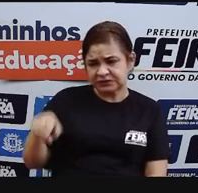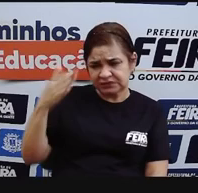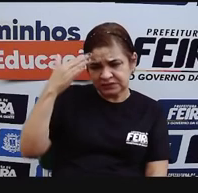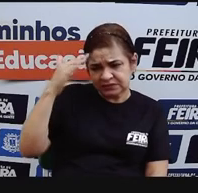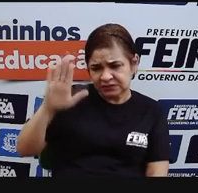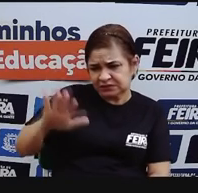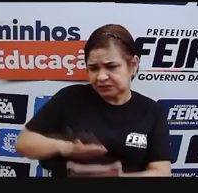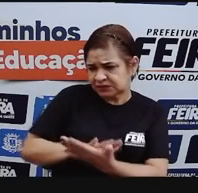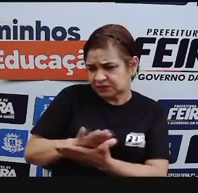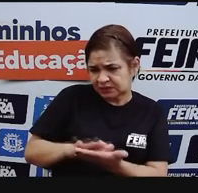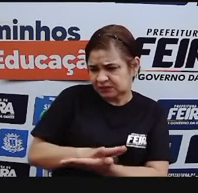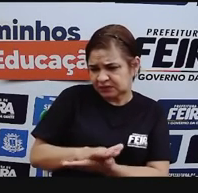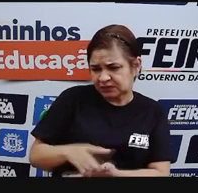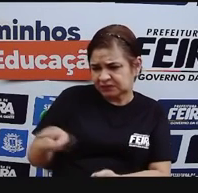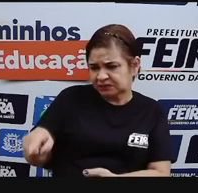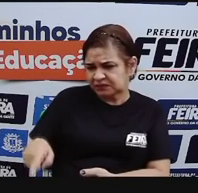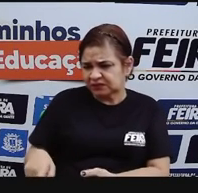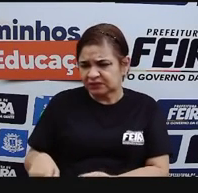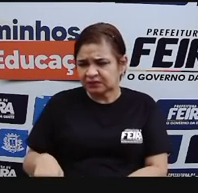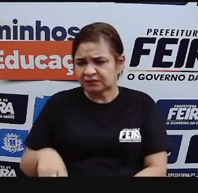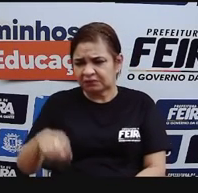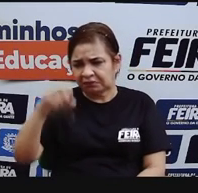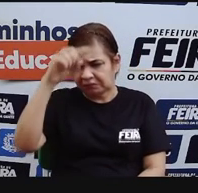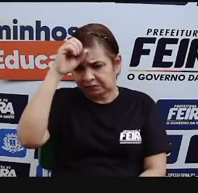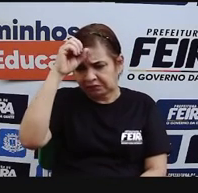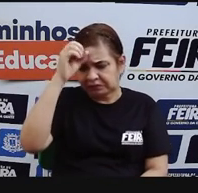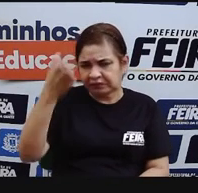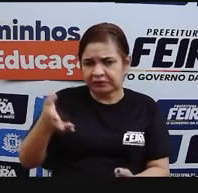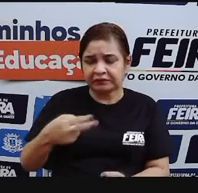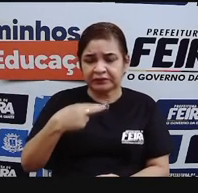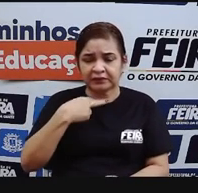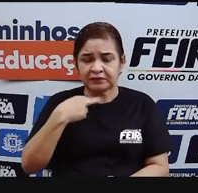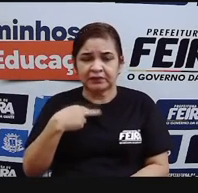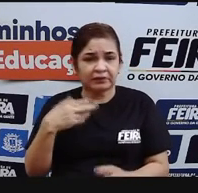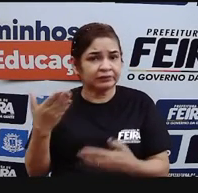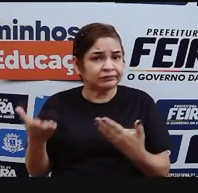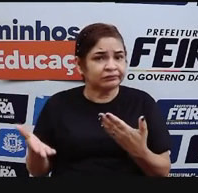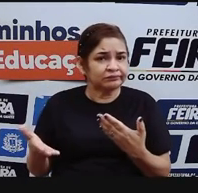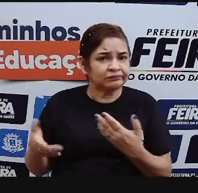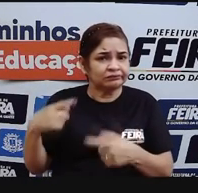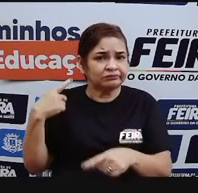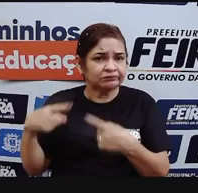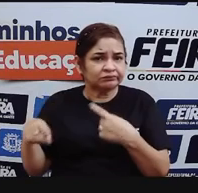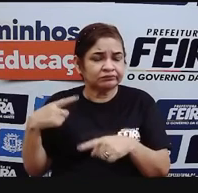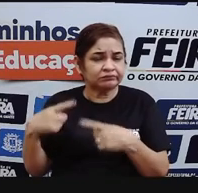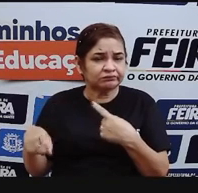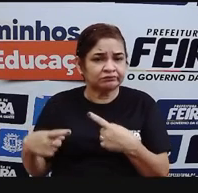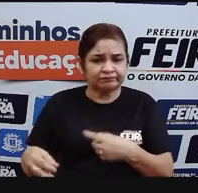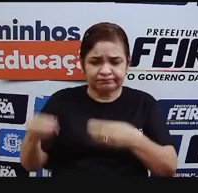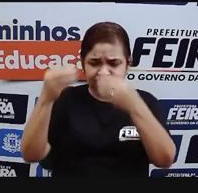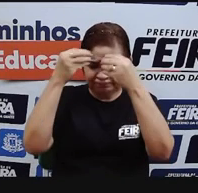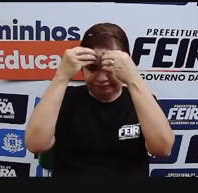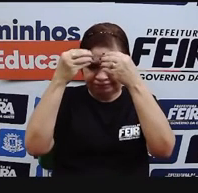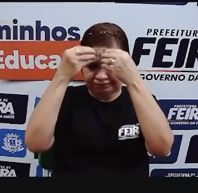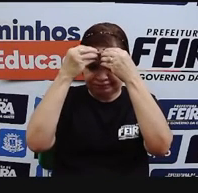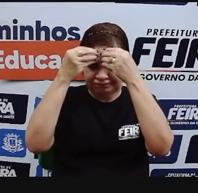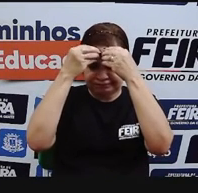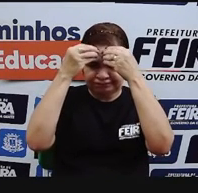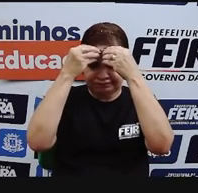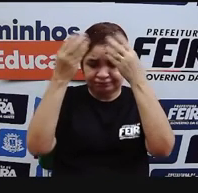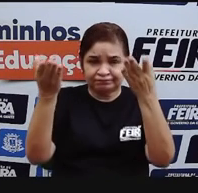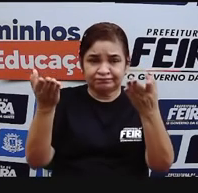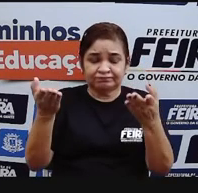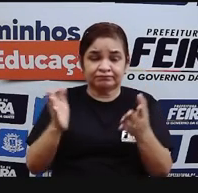você não sabe fazer isso. Você é mulher, você não pode fazer aquilo. Né, um tipo de violência psicológica. O estupro, né,